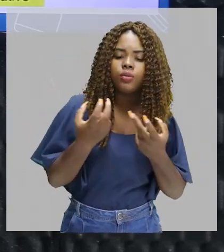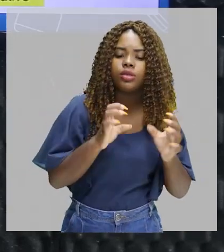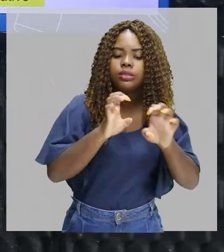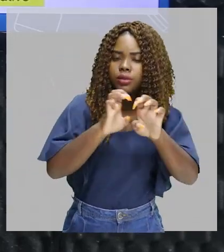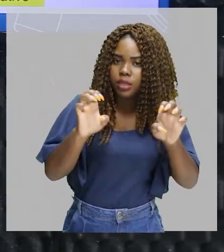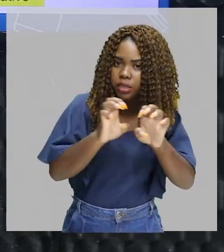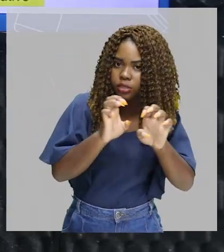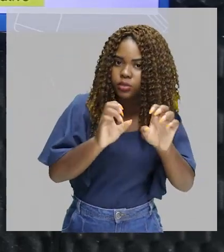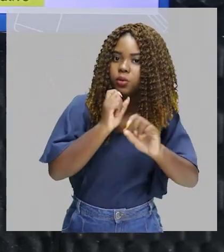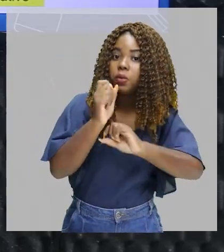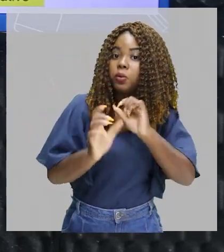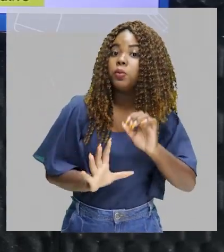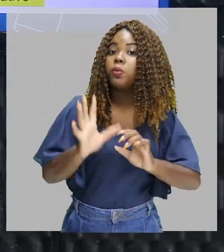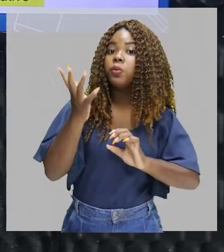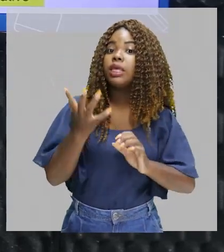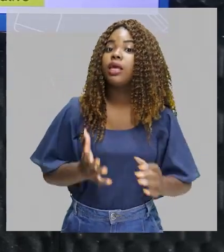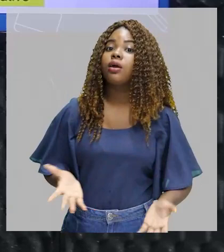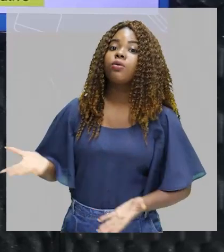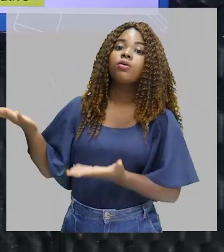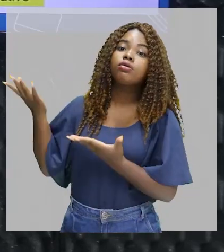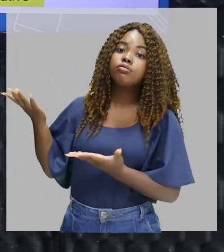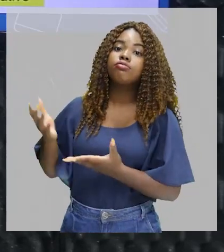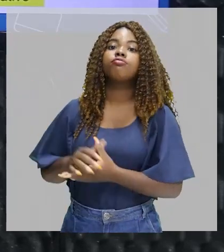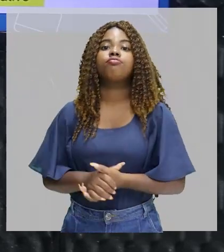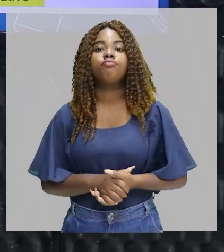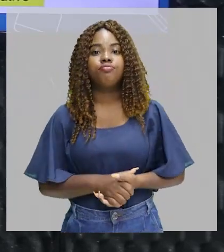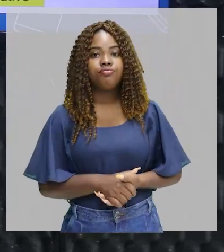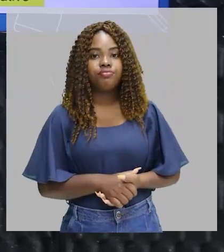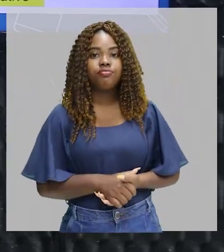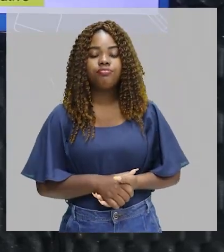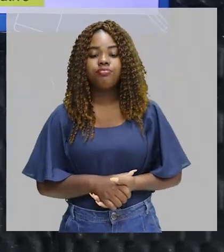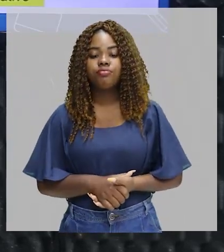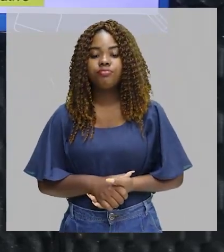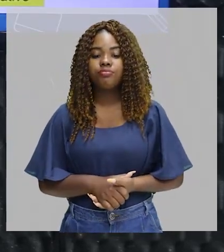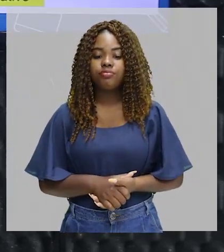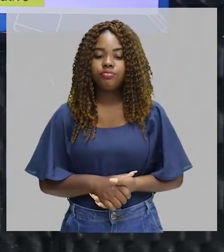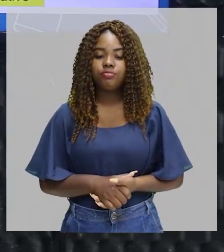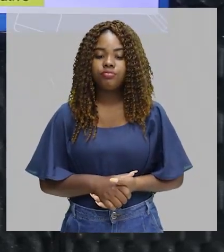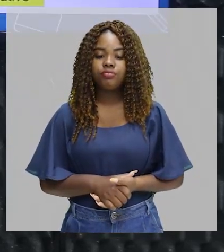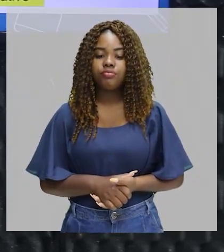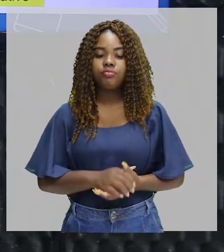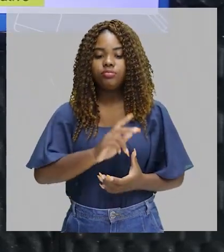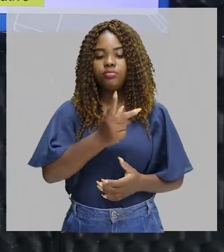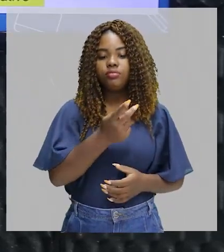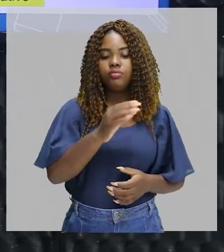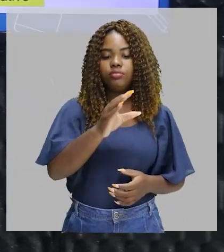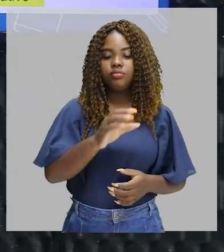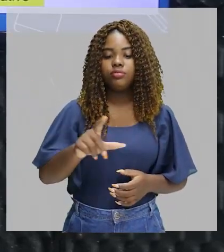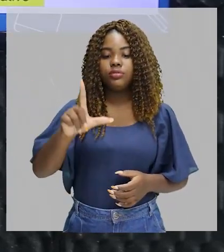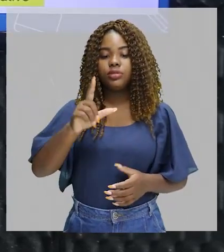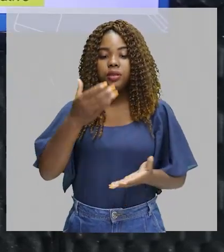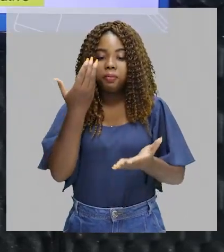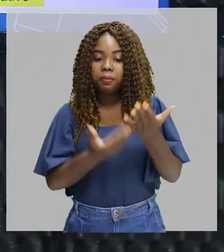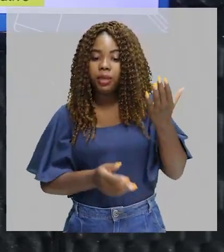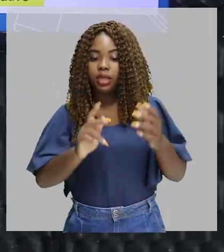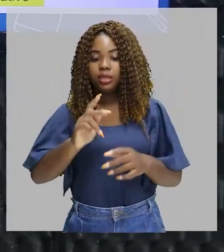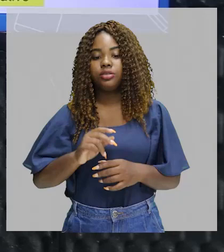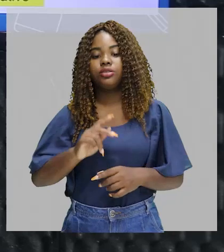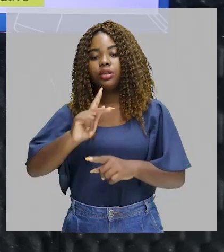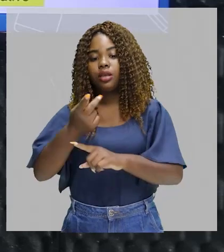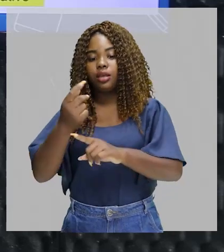acontece, olha só, o HCl perde, cede